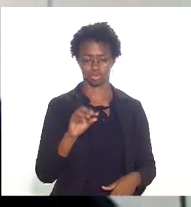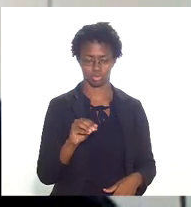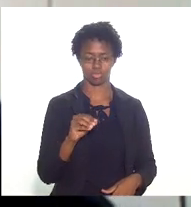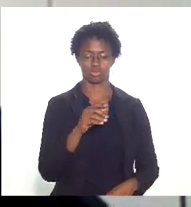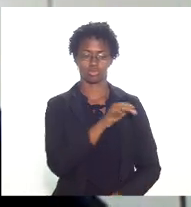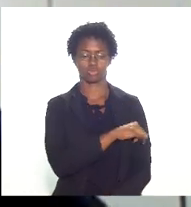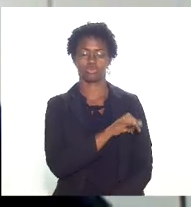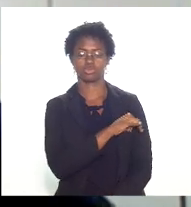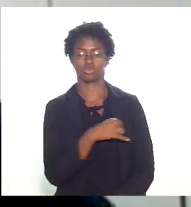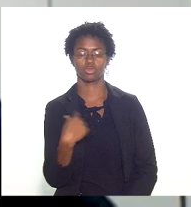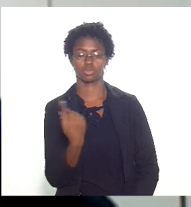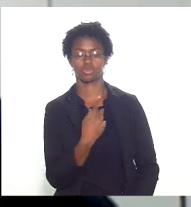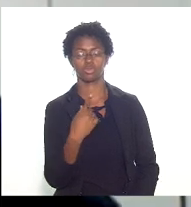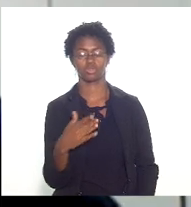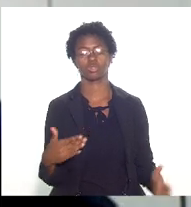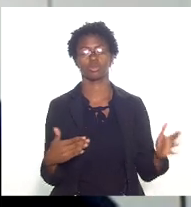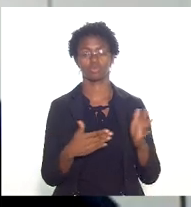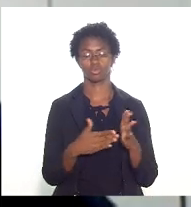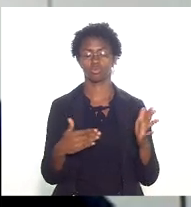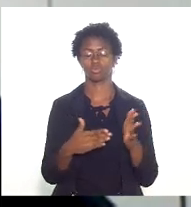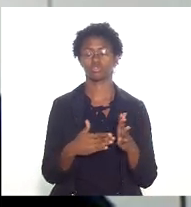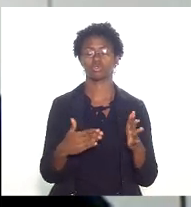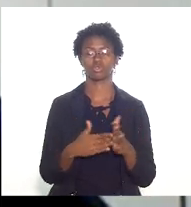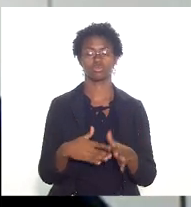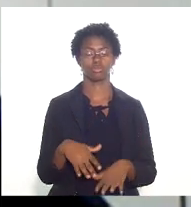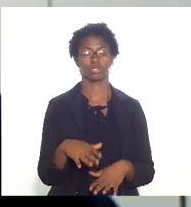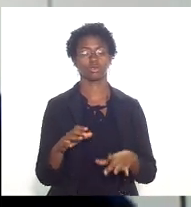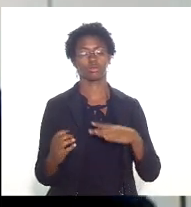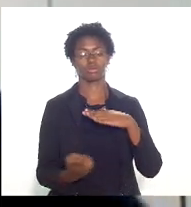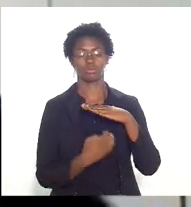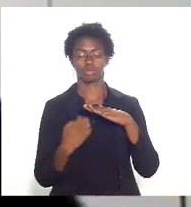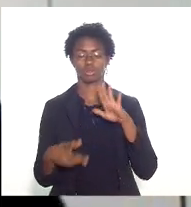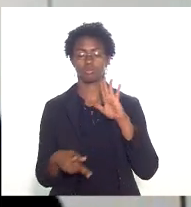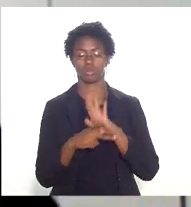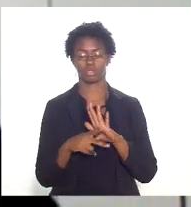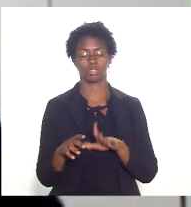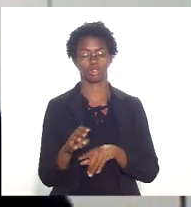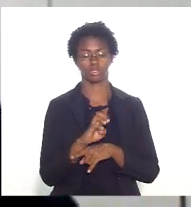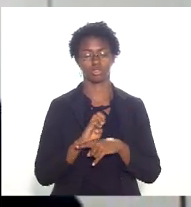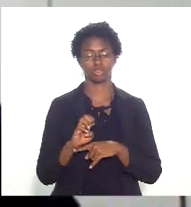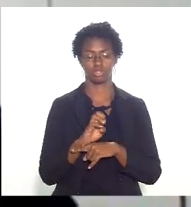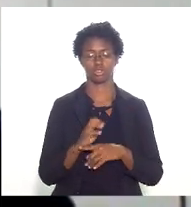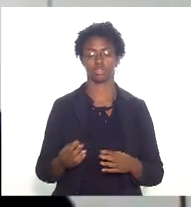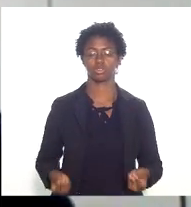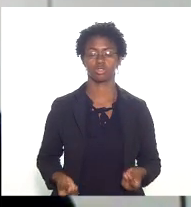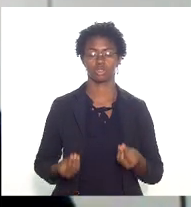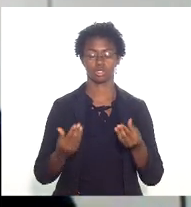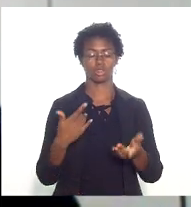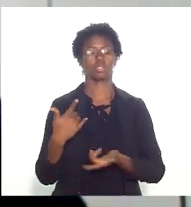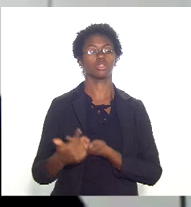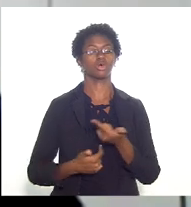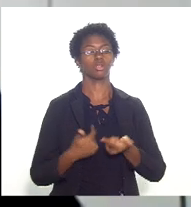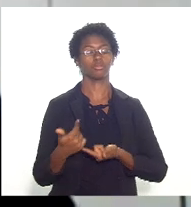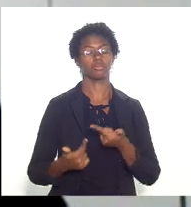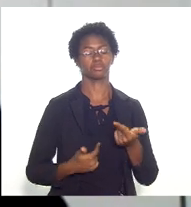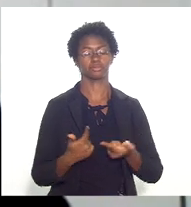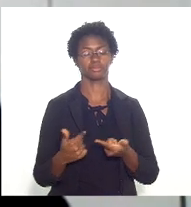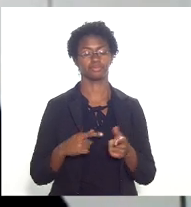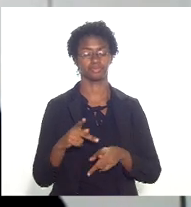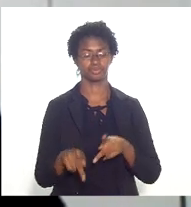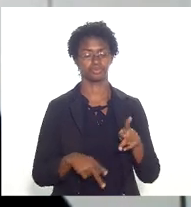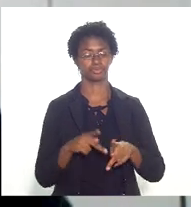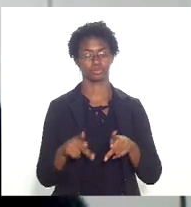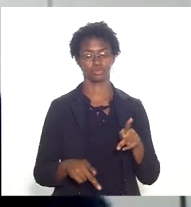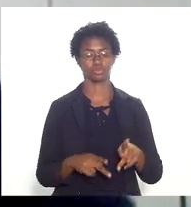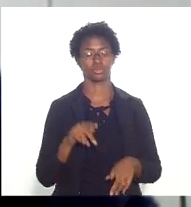Nossa última empresa estatal que presta serviços à população e a uma